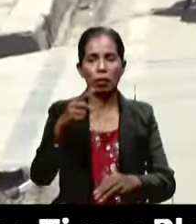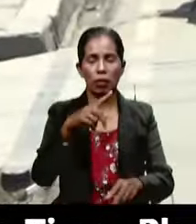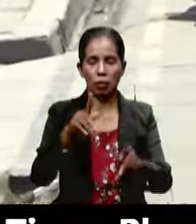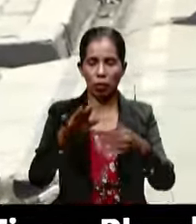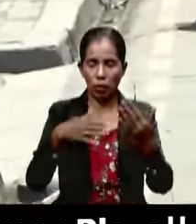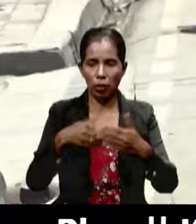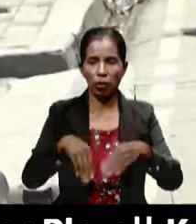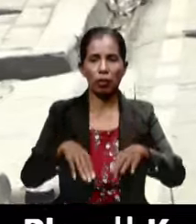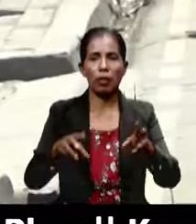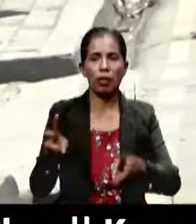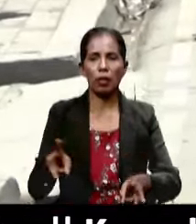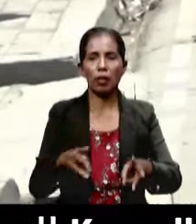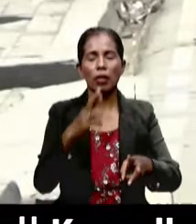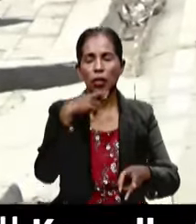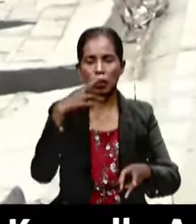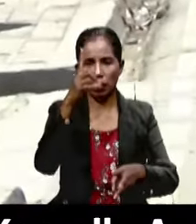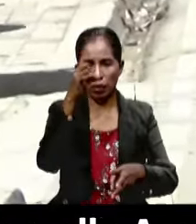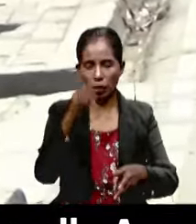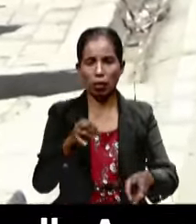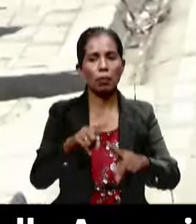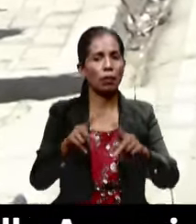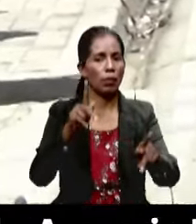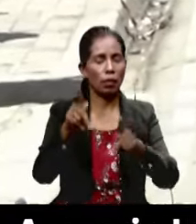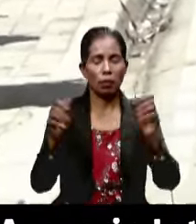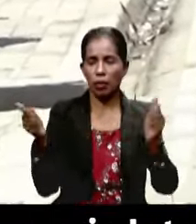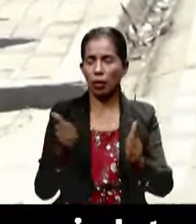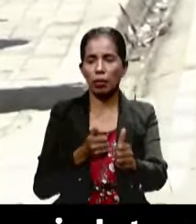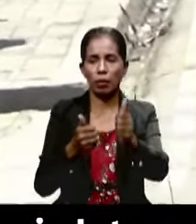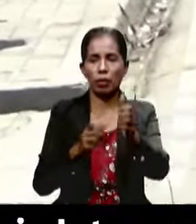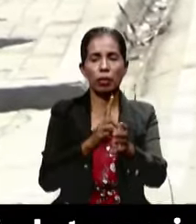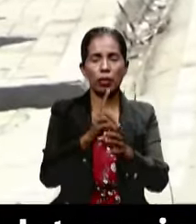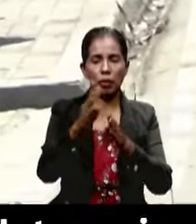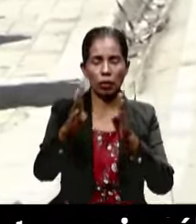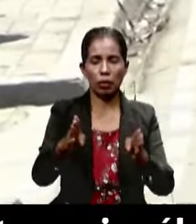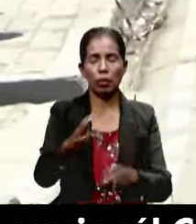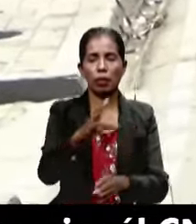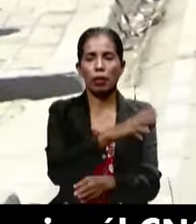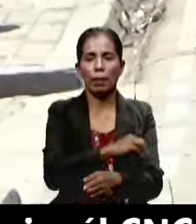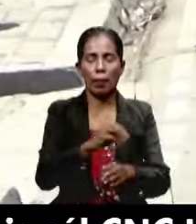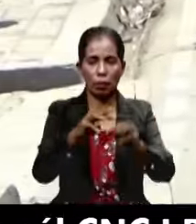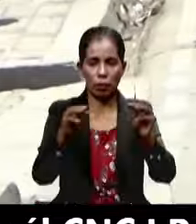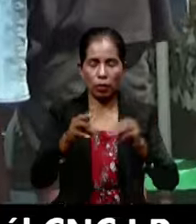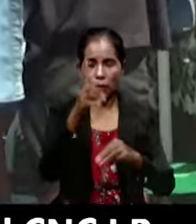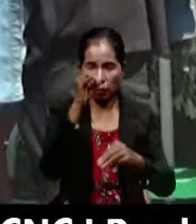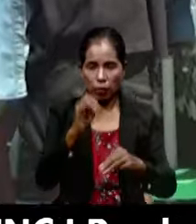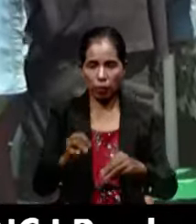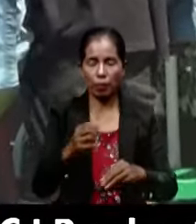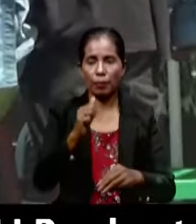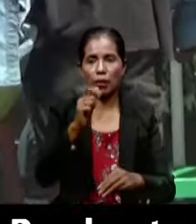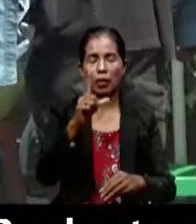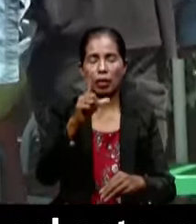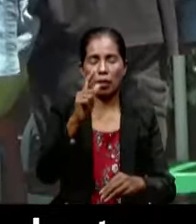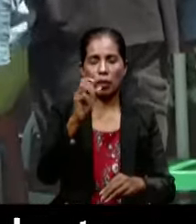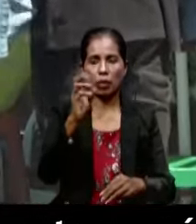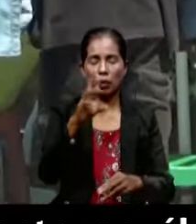comunidade nebefang etu ia dalang nini mebe comunidade la cumpri. Tur diretor guarda gestão no turismo município dili Altur Enrique